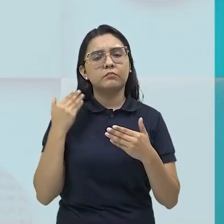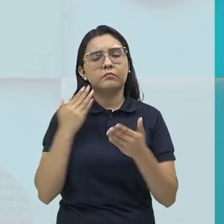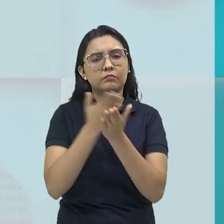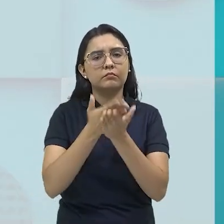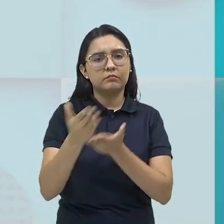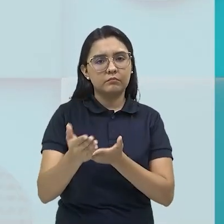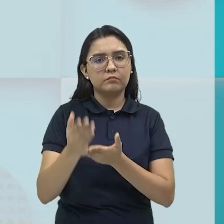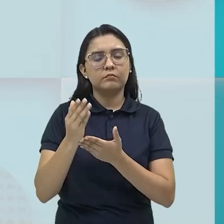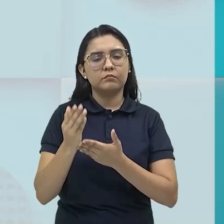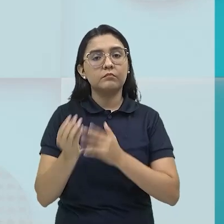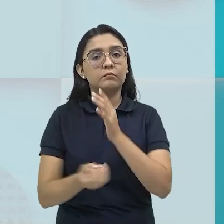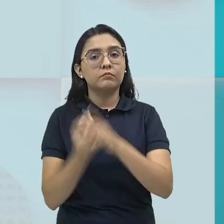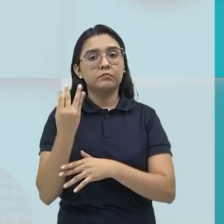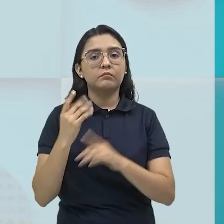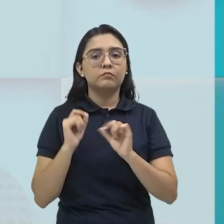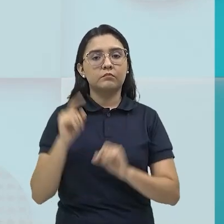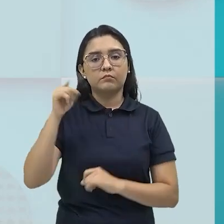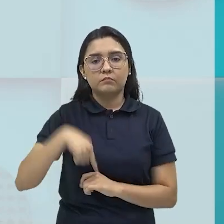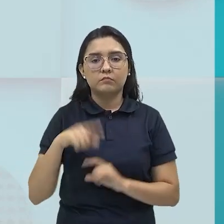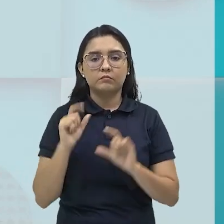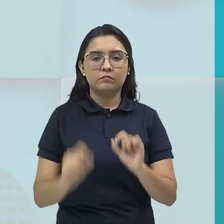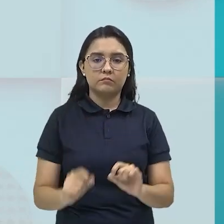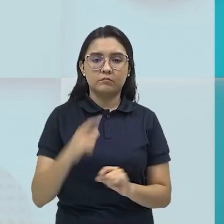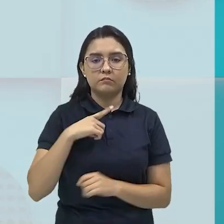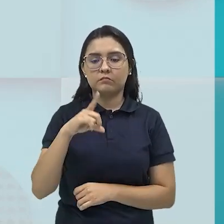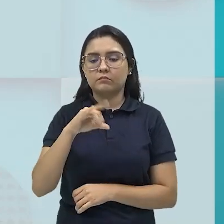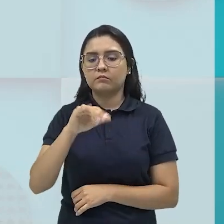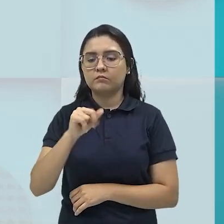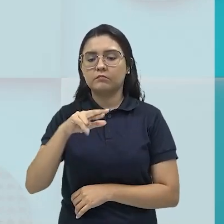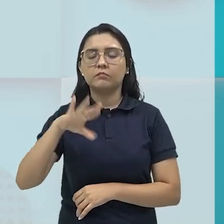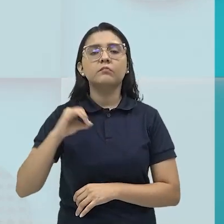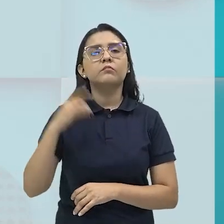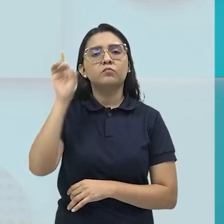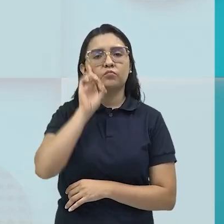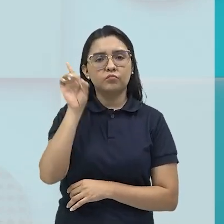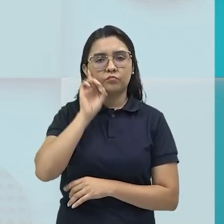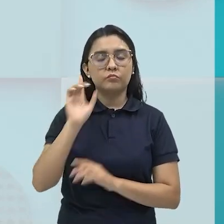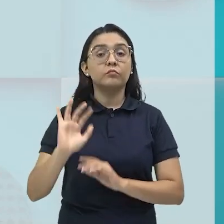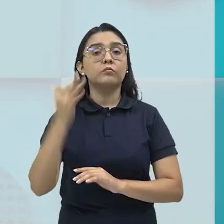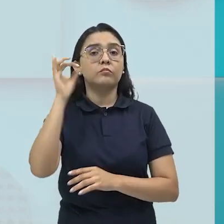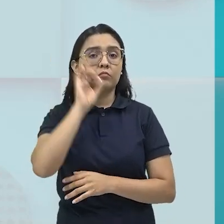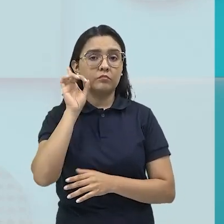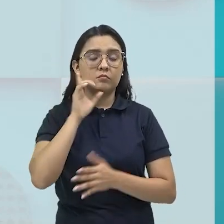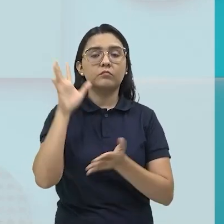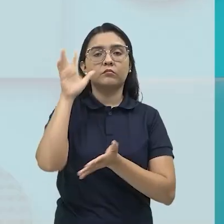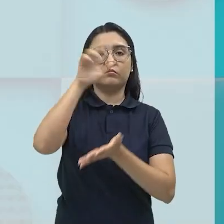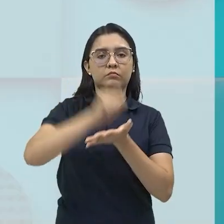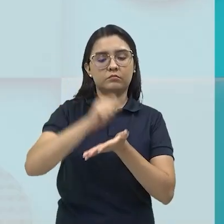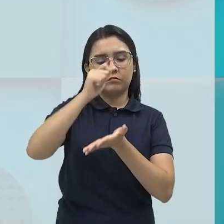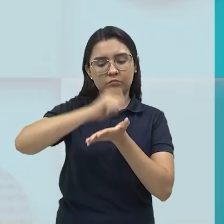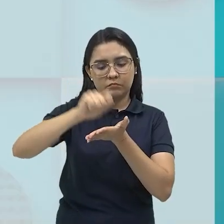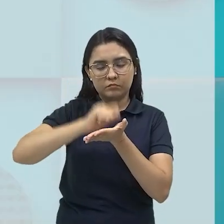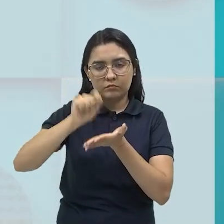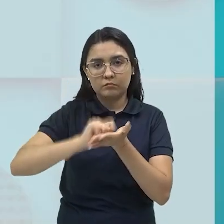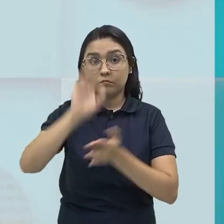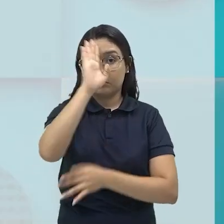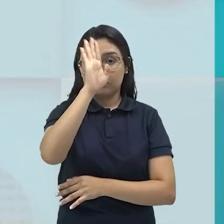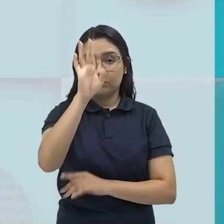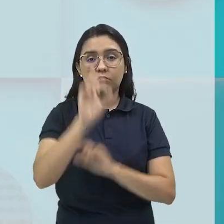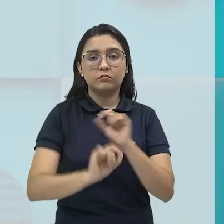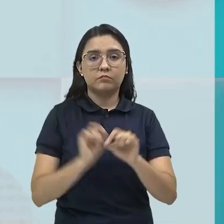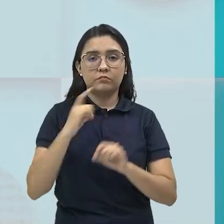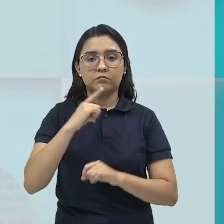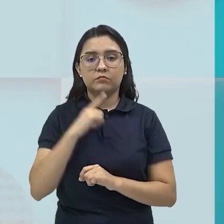começaram a se desenvolver, funcionavam como um diário. Aquilo que acontecia e era registrado principalmente